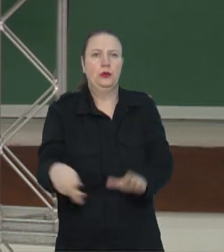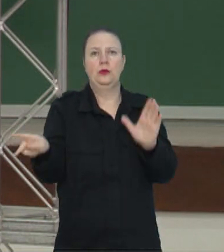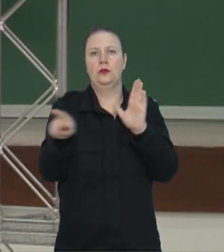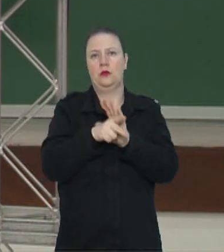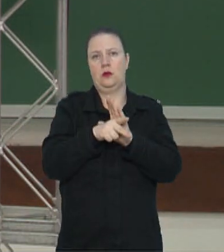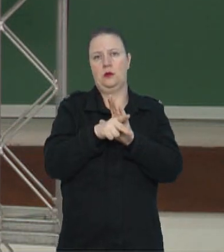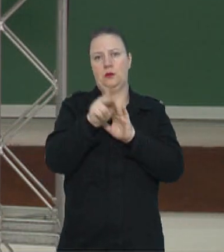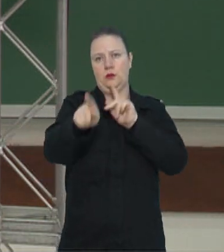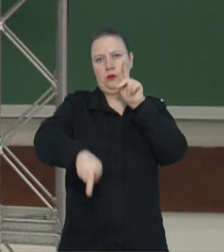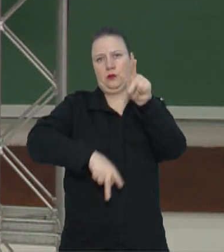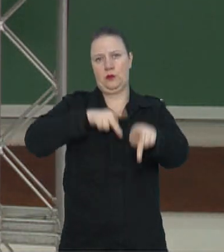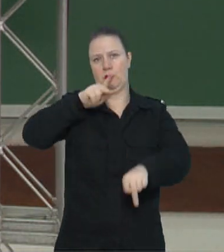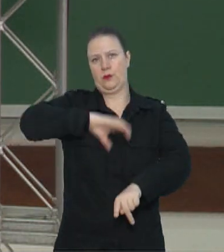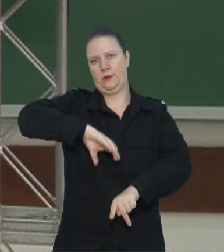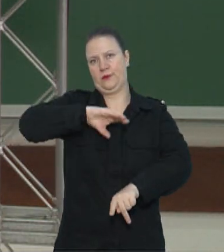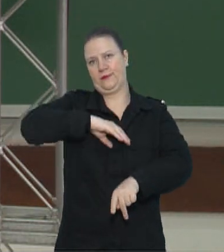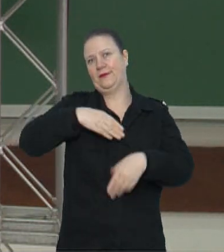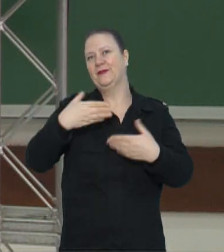população, certo?